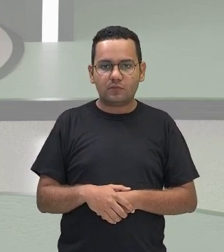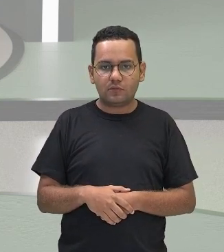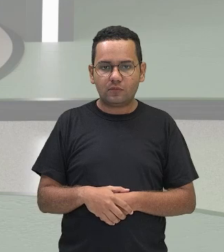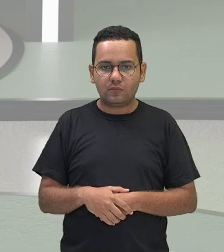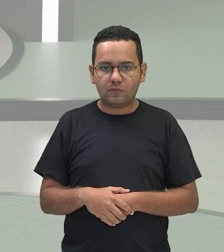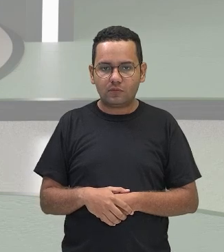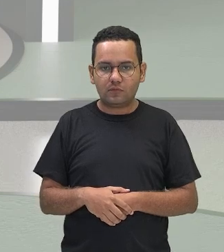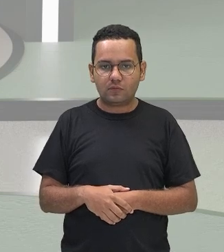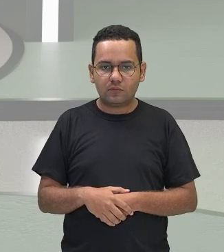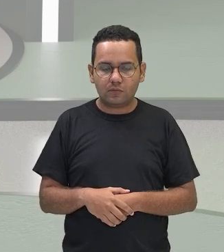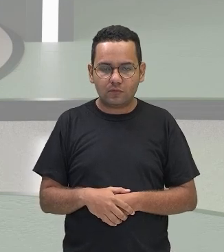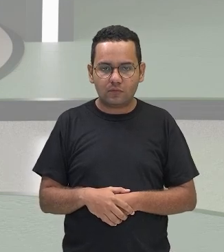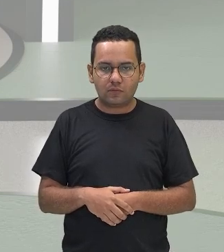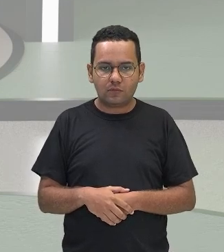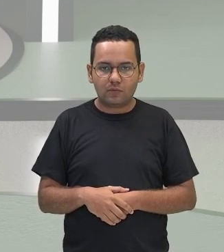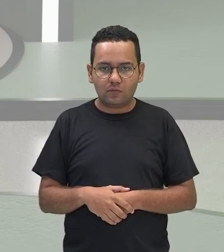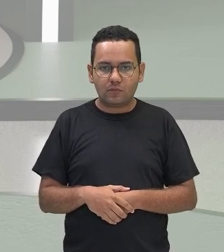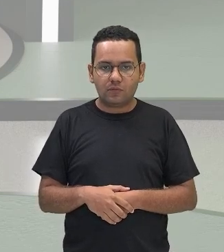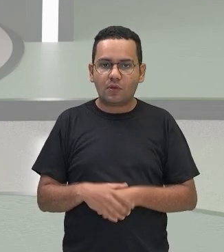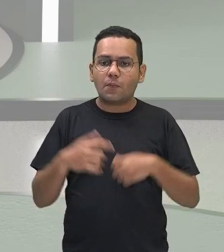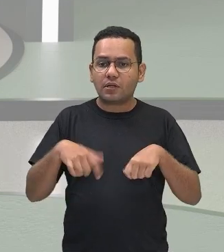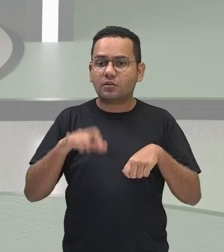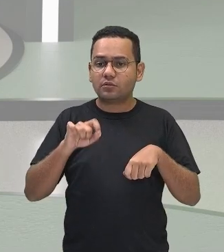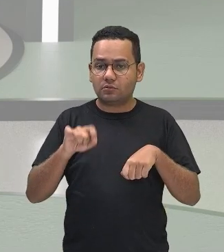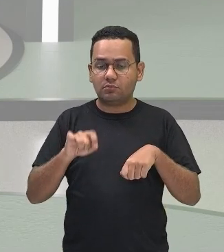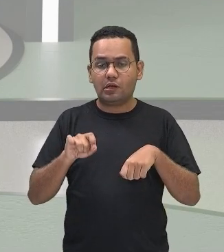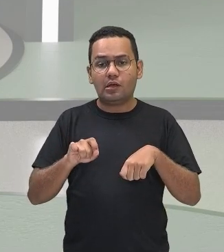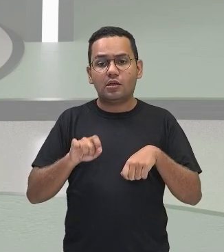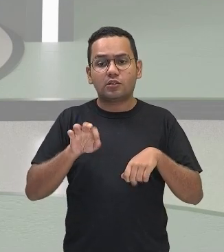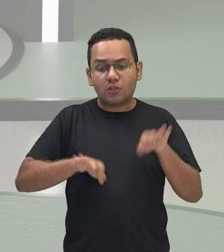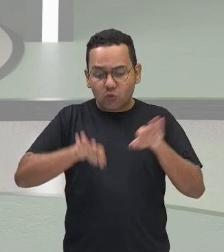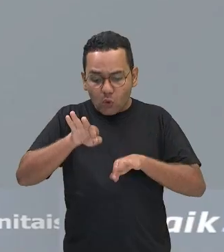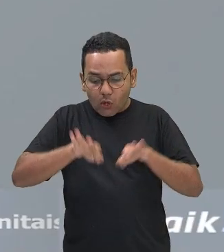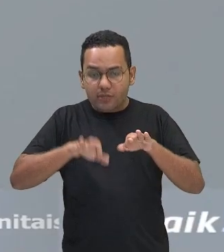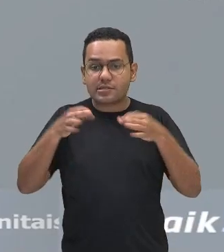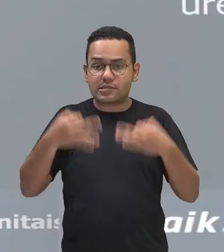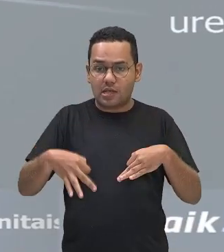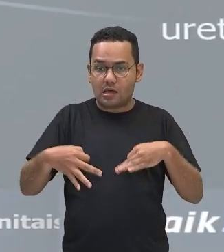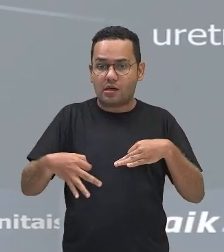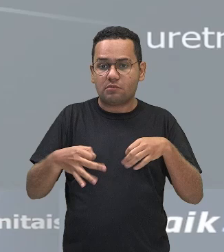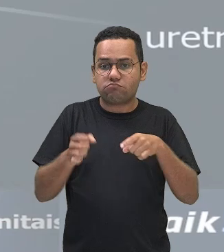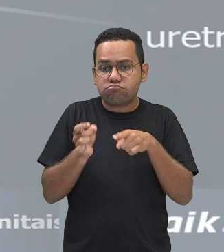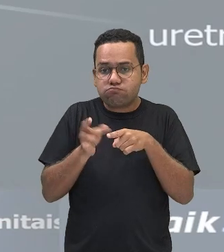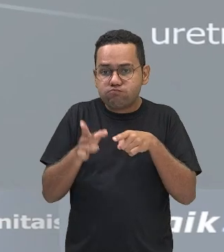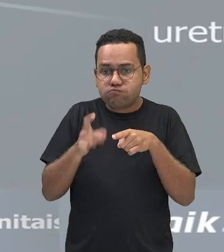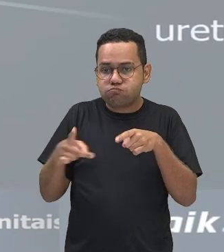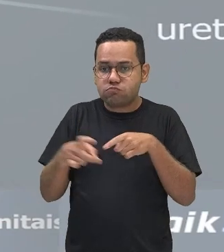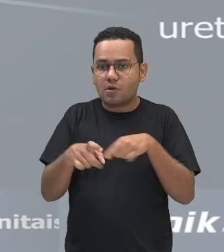com o órgão genital feminino. Certo? Então, percebam a localização aí de todos os